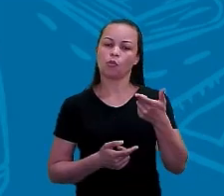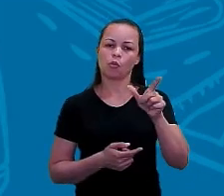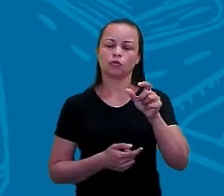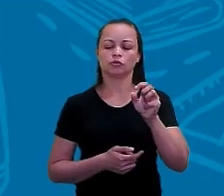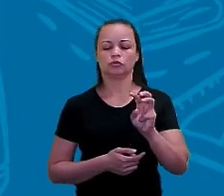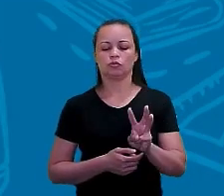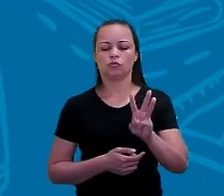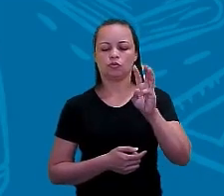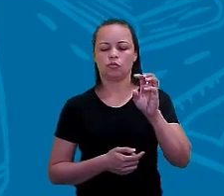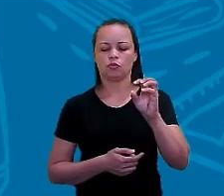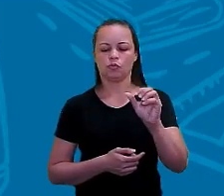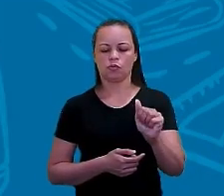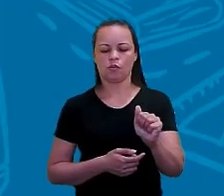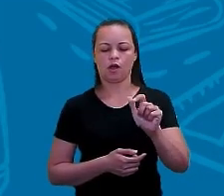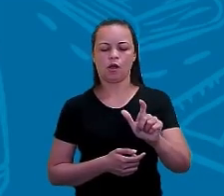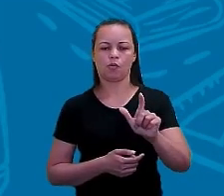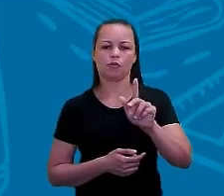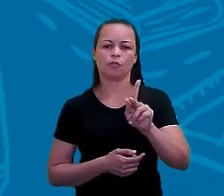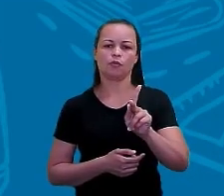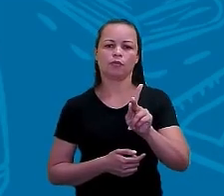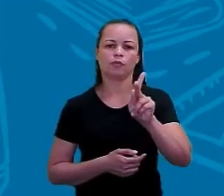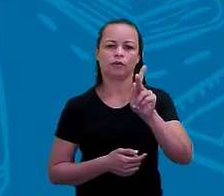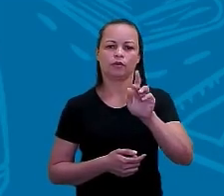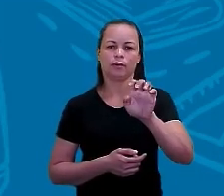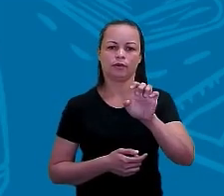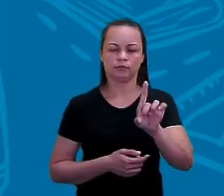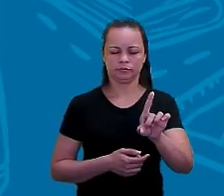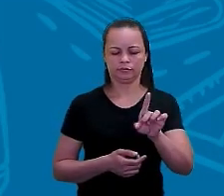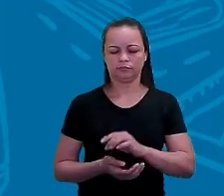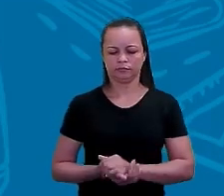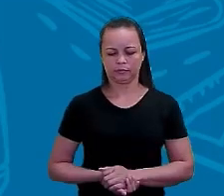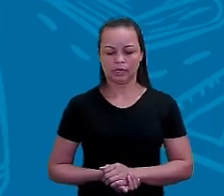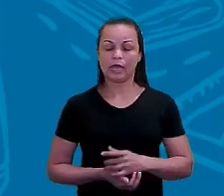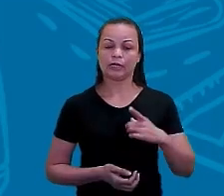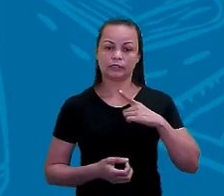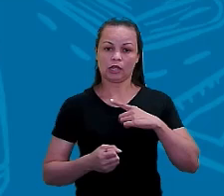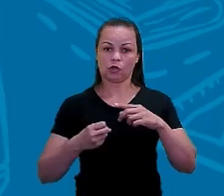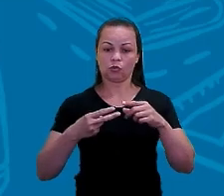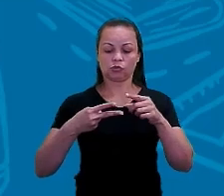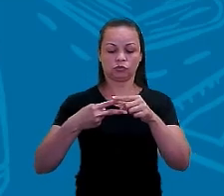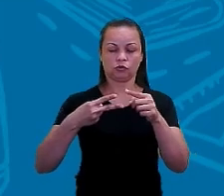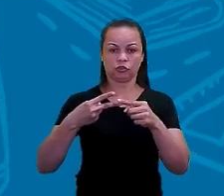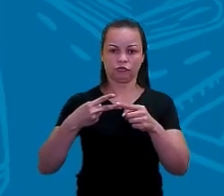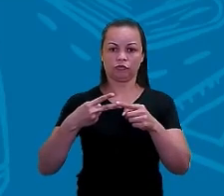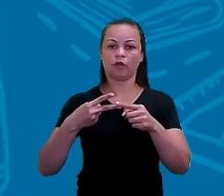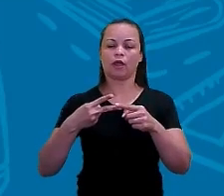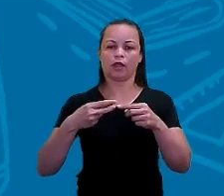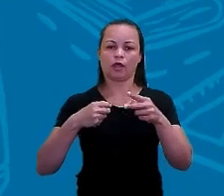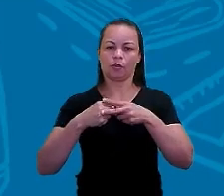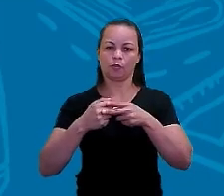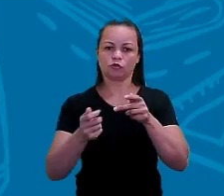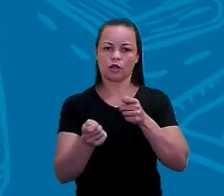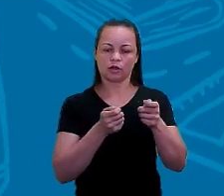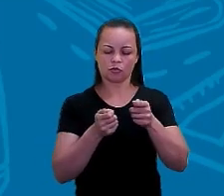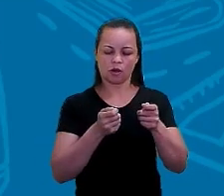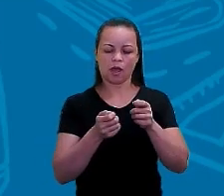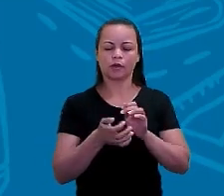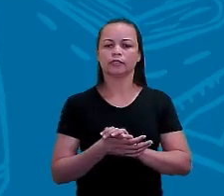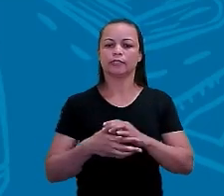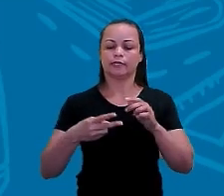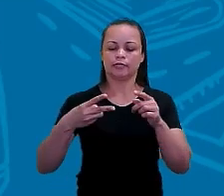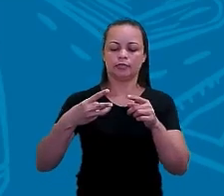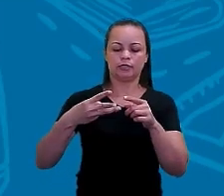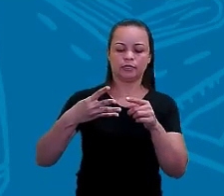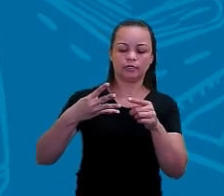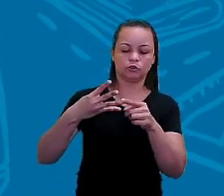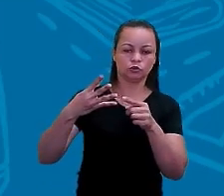Então, aí eu tenho 4 verbos. Desses 4, eu tenho 2 verbos regulares e 2 irregulares. Mr. Assis, como é